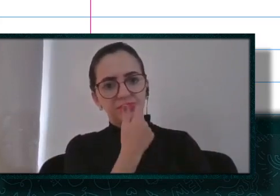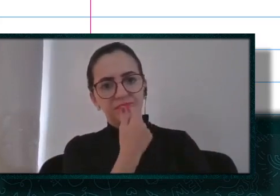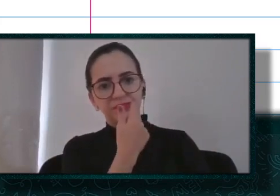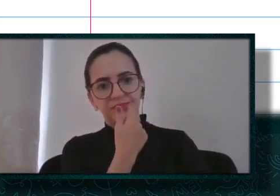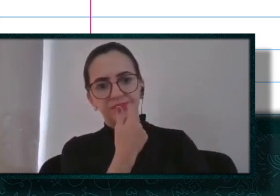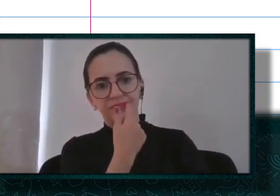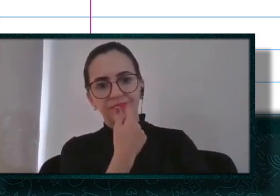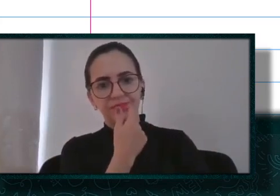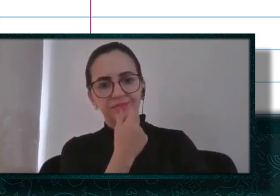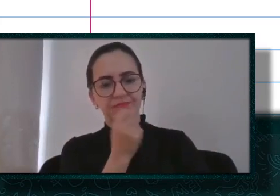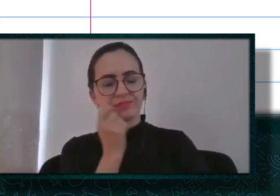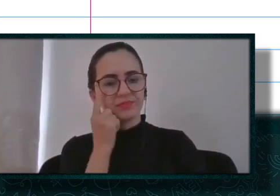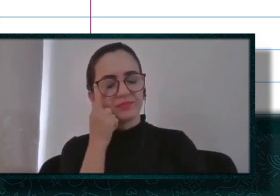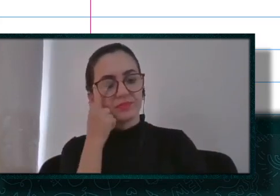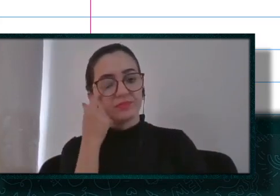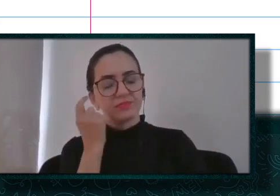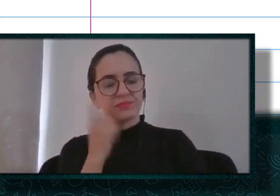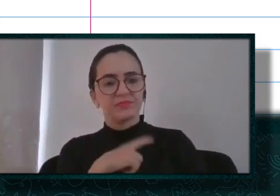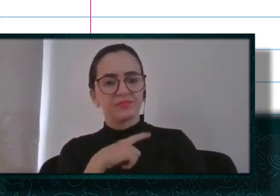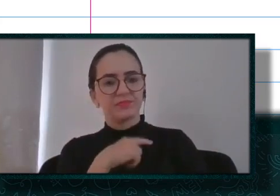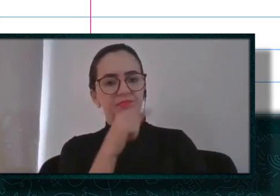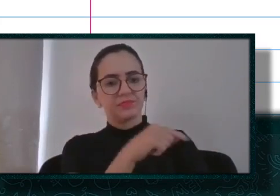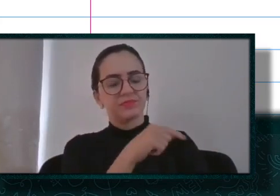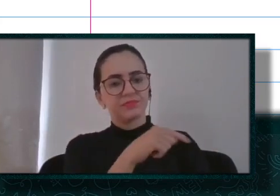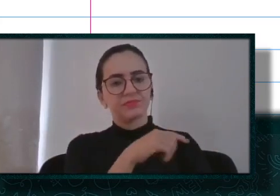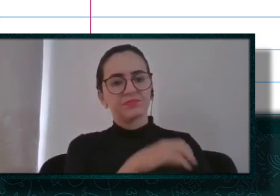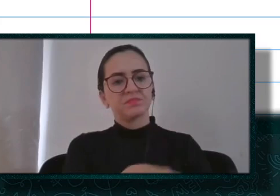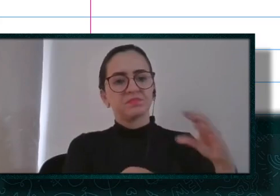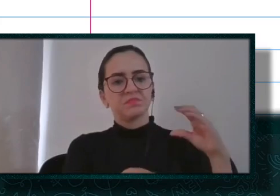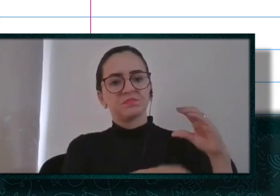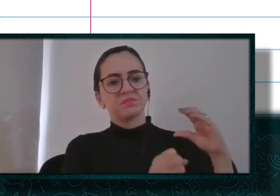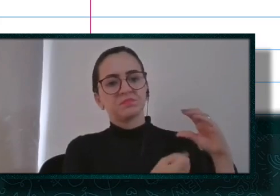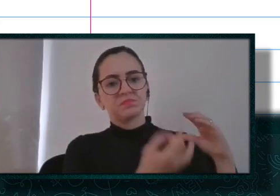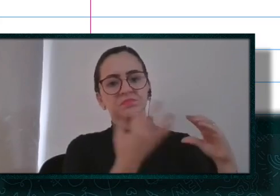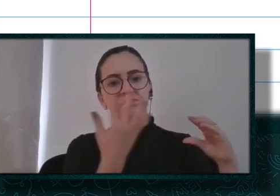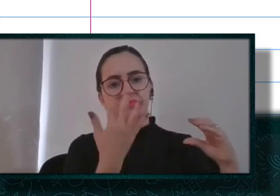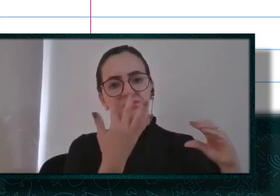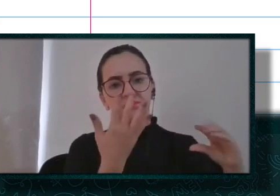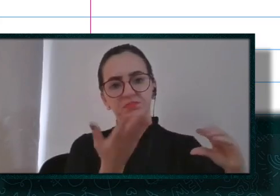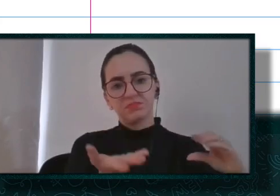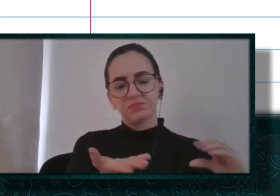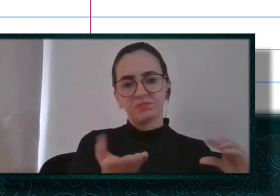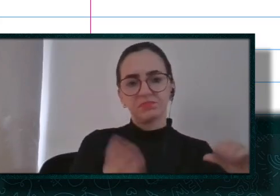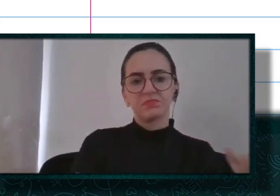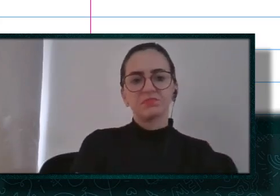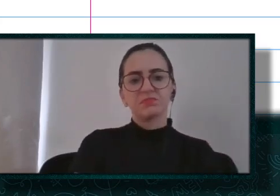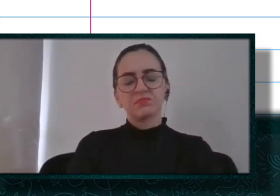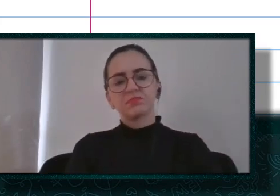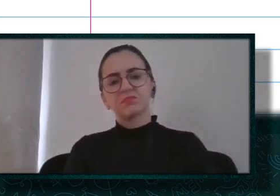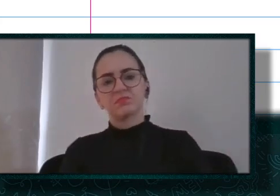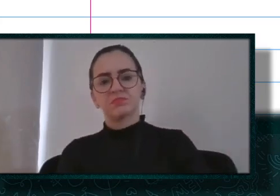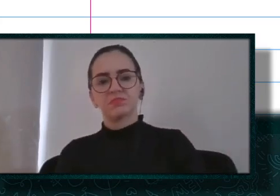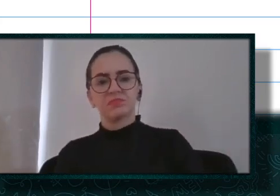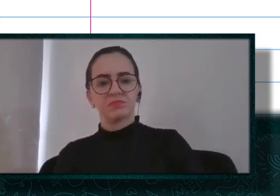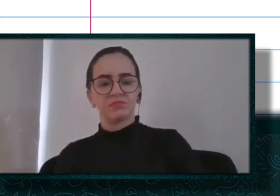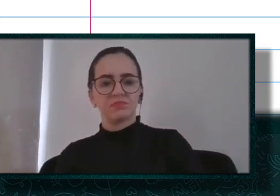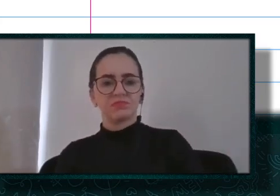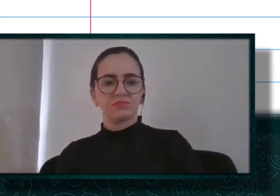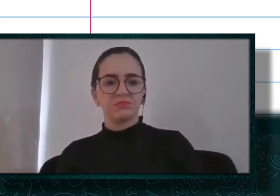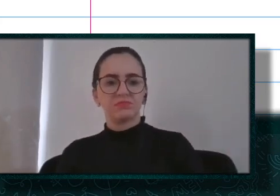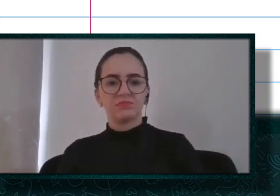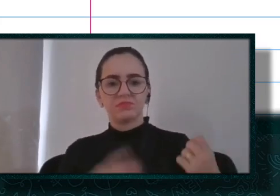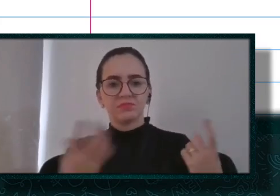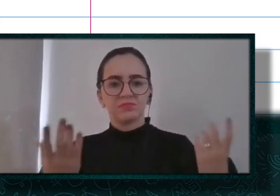Ele vai querer uma solução aqui, gente, como ele me deu as informações, não me deu todas as informações, ele quer uma reação